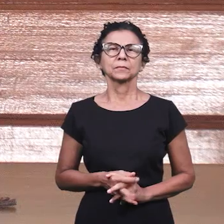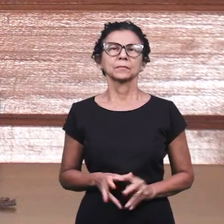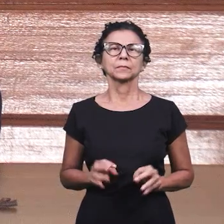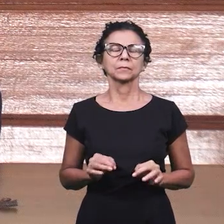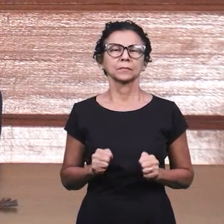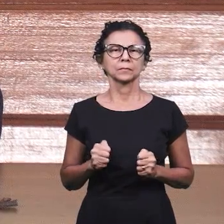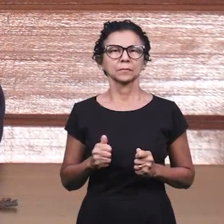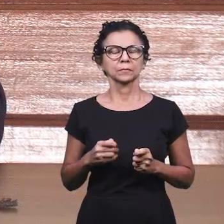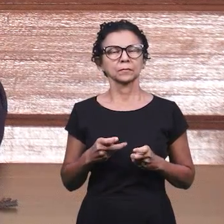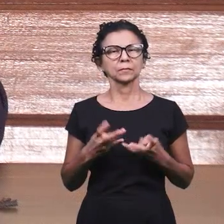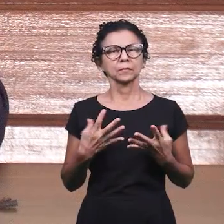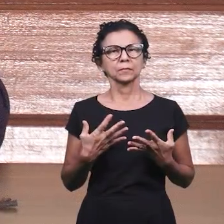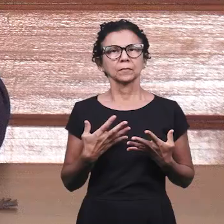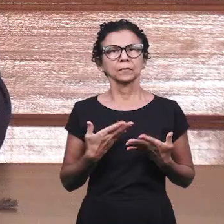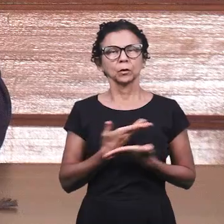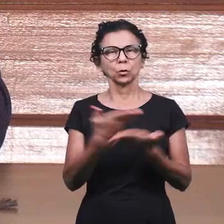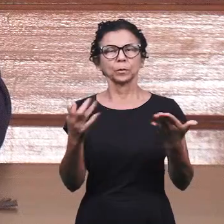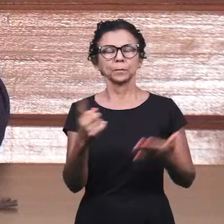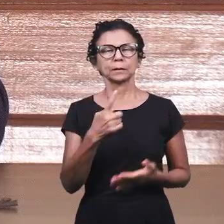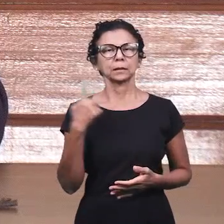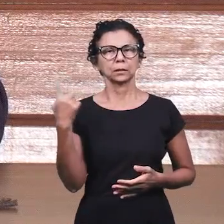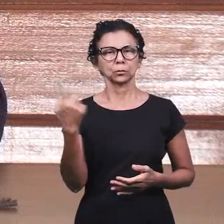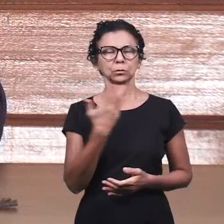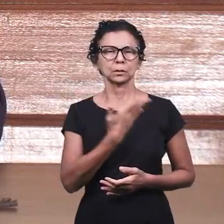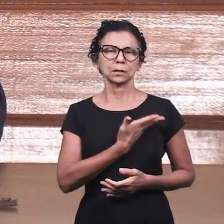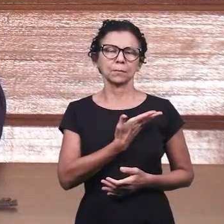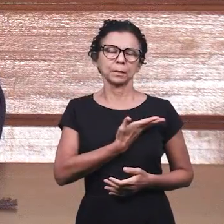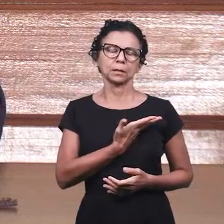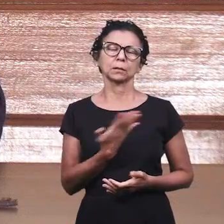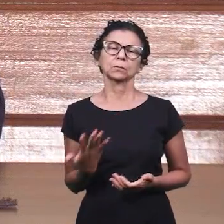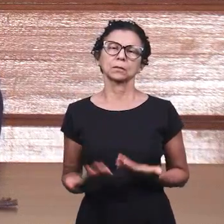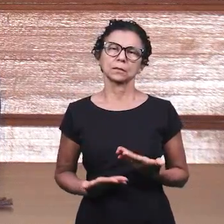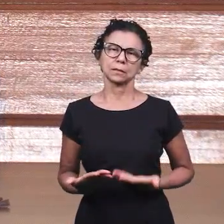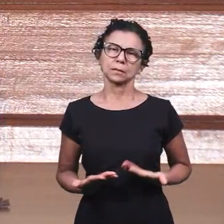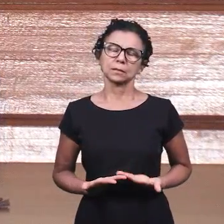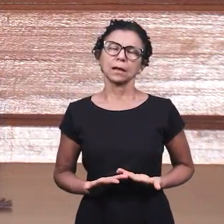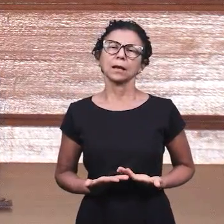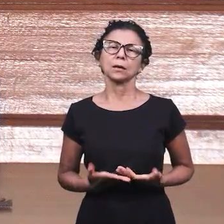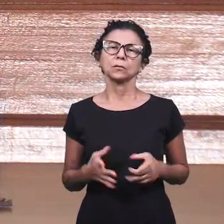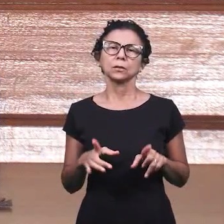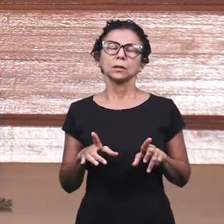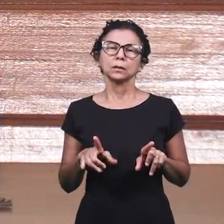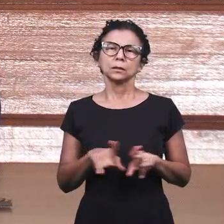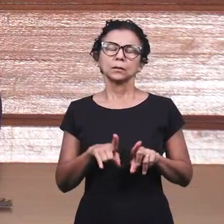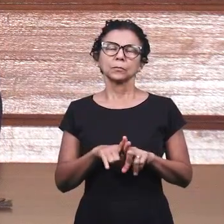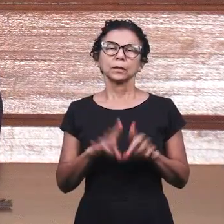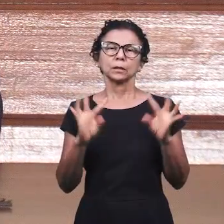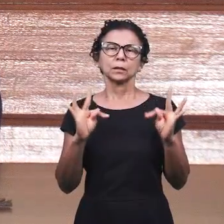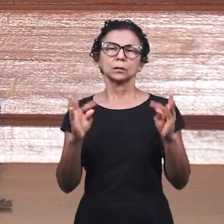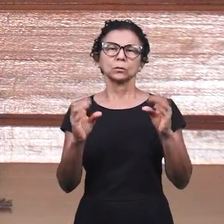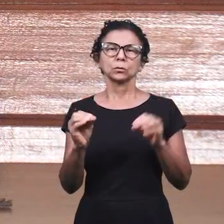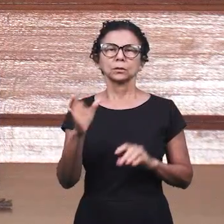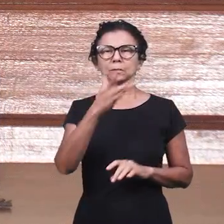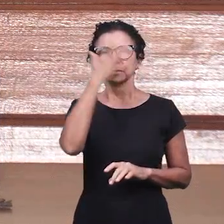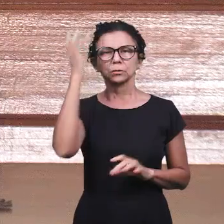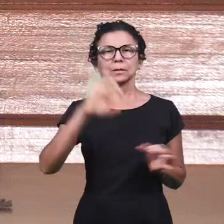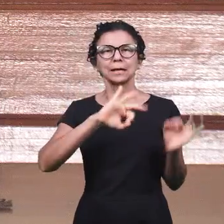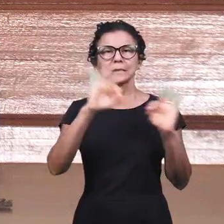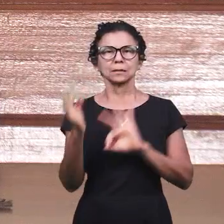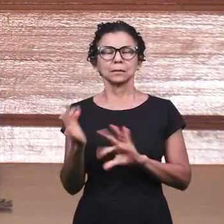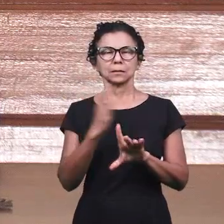Eu quero saudar a todos os nossos irmãos, nossos amigos, todos aqueles que participam aqui conosco deste